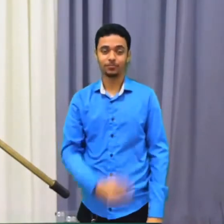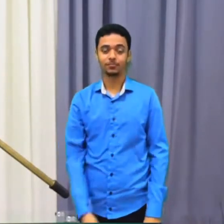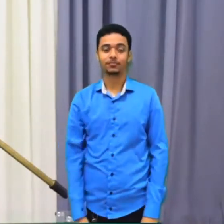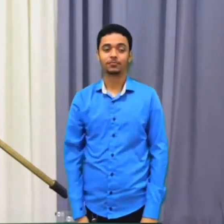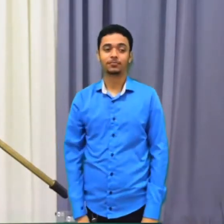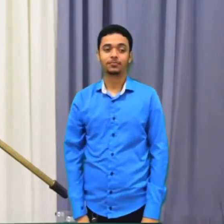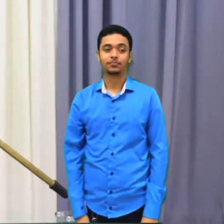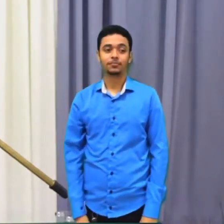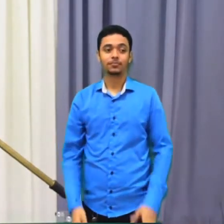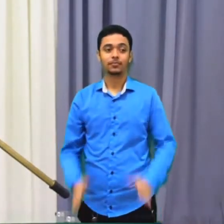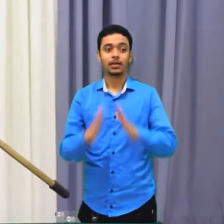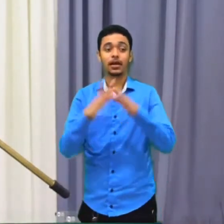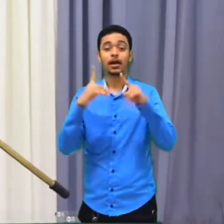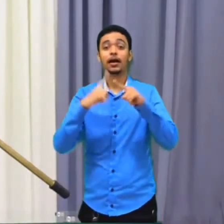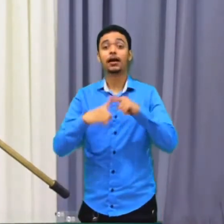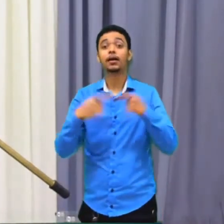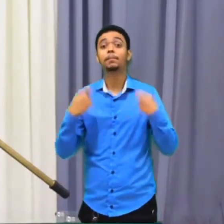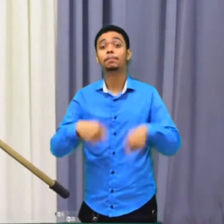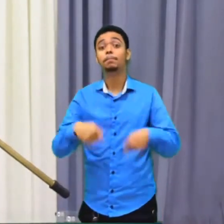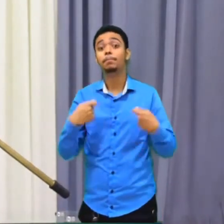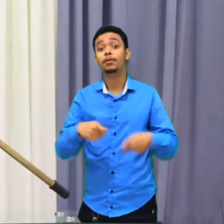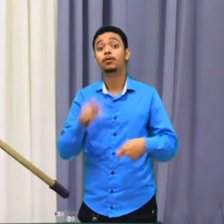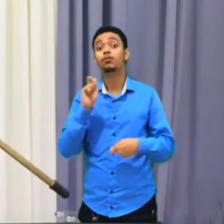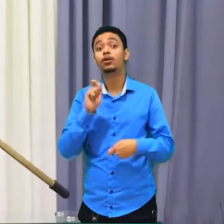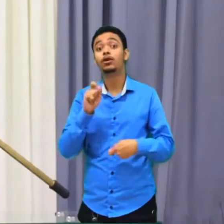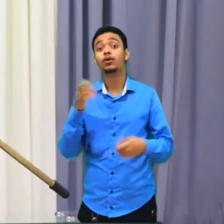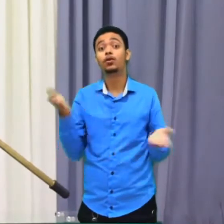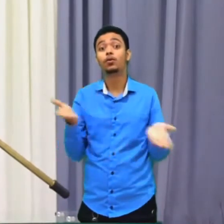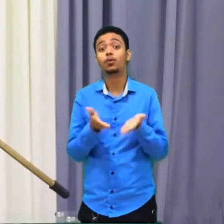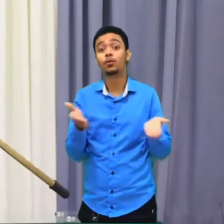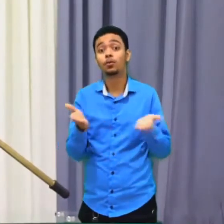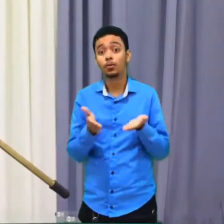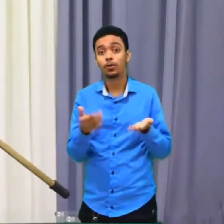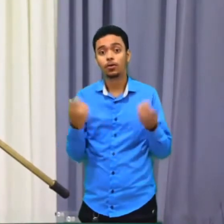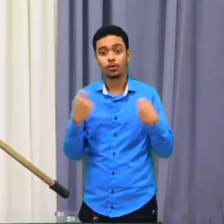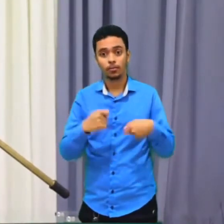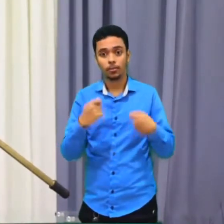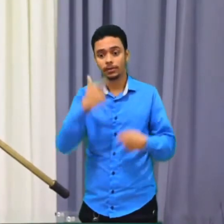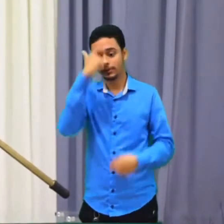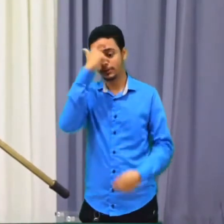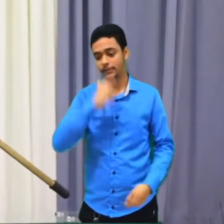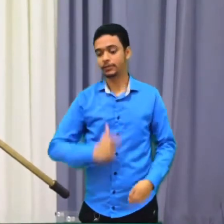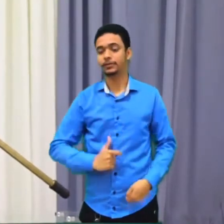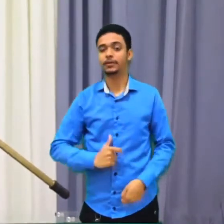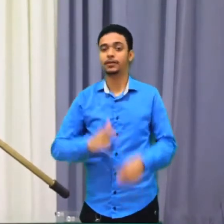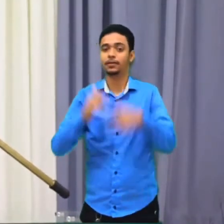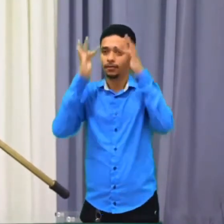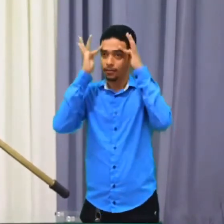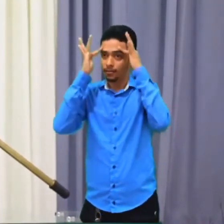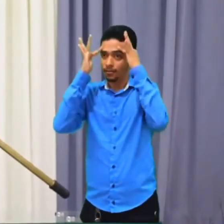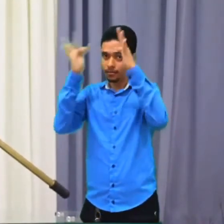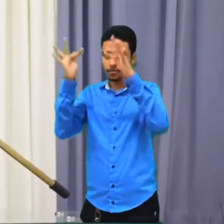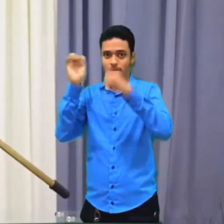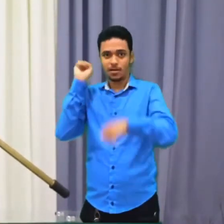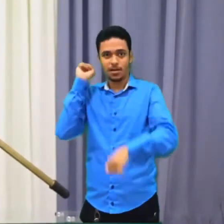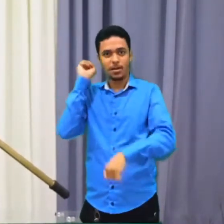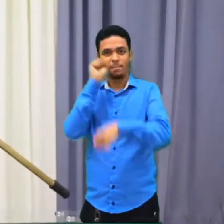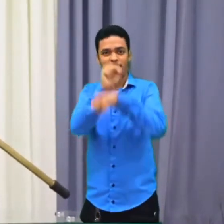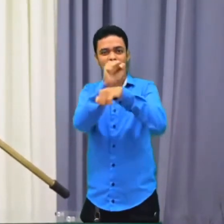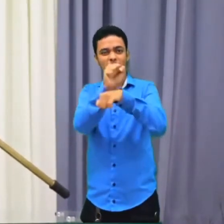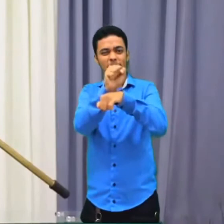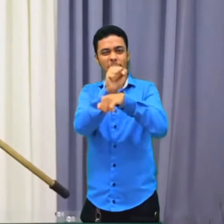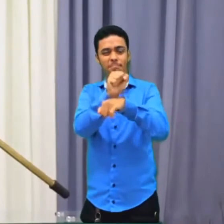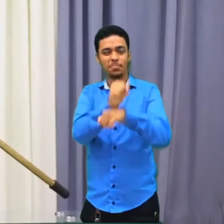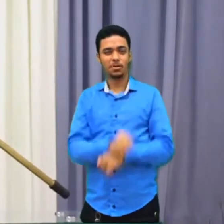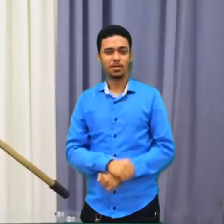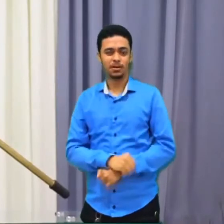Do que a igreja necessita ainda hoje? De ser fiel e parar de flertar,